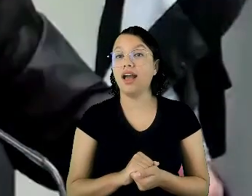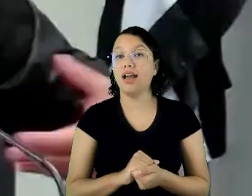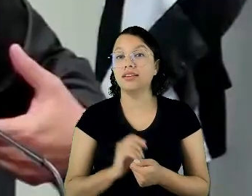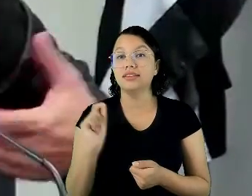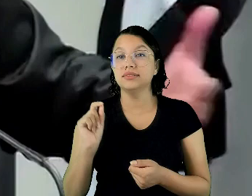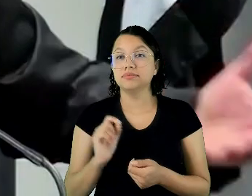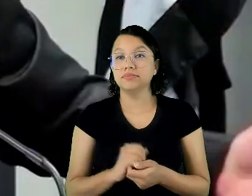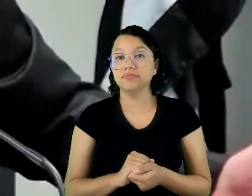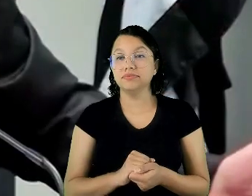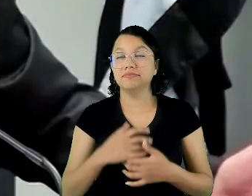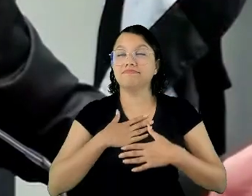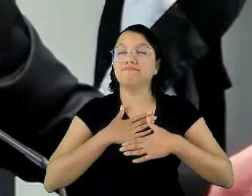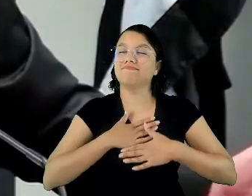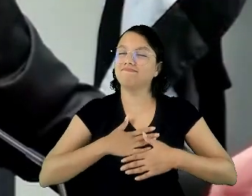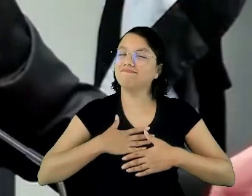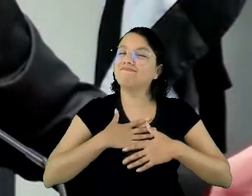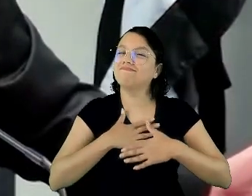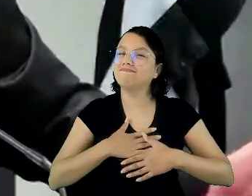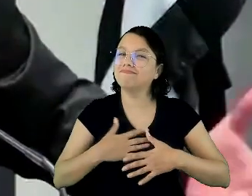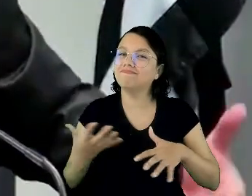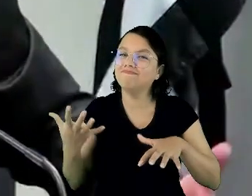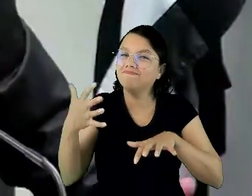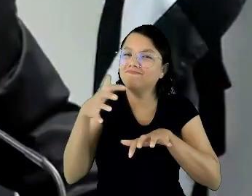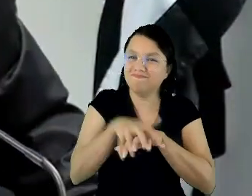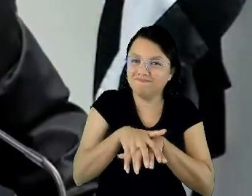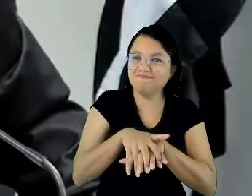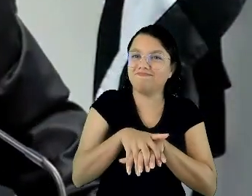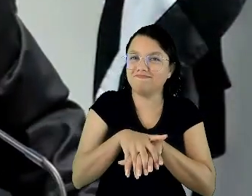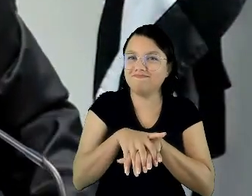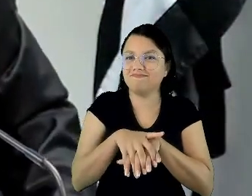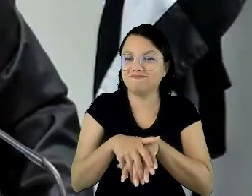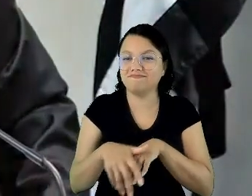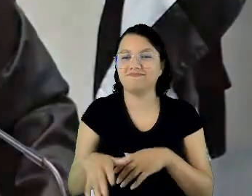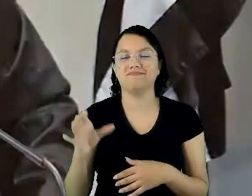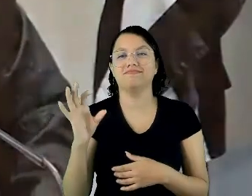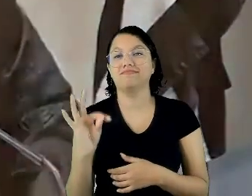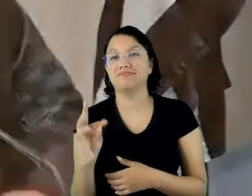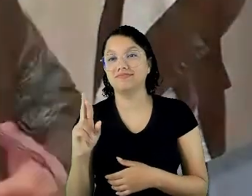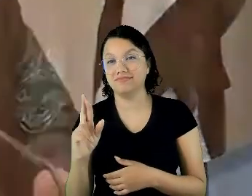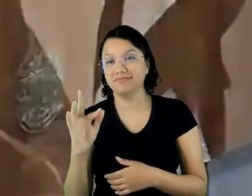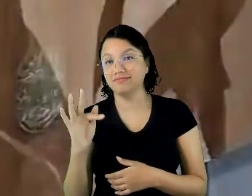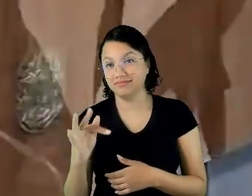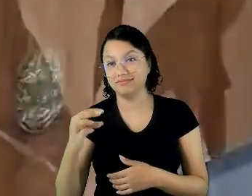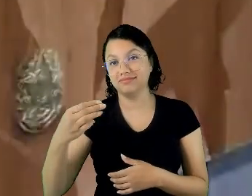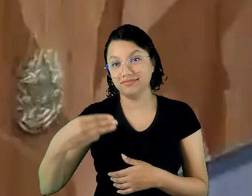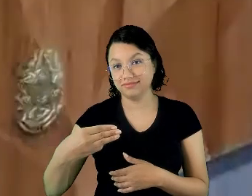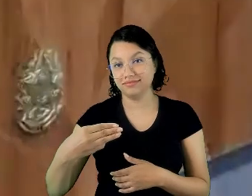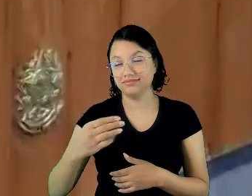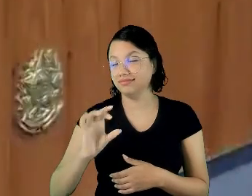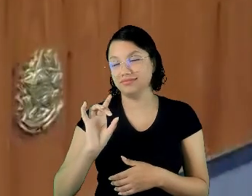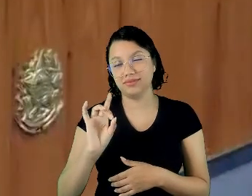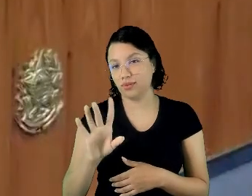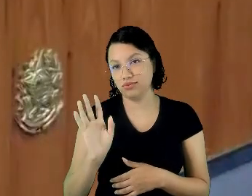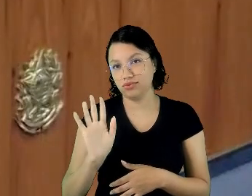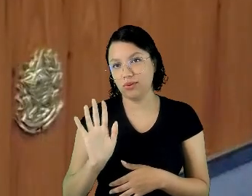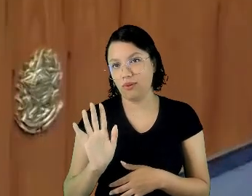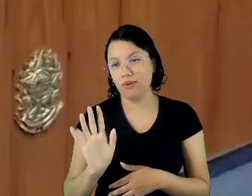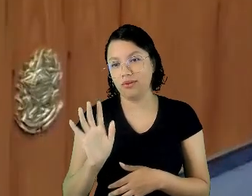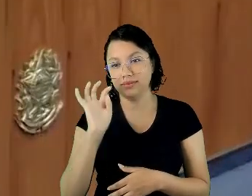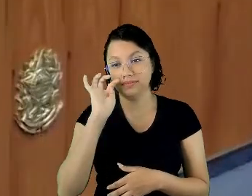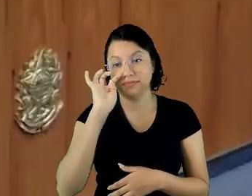me sinto incluído no TRF3. Não só